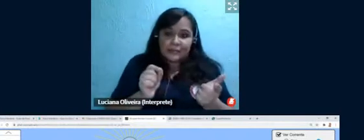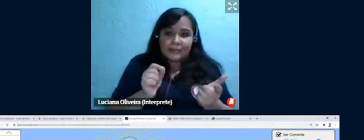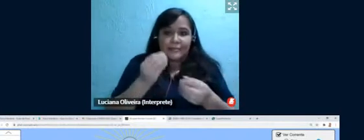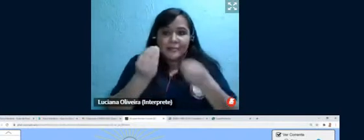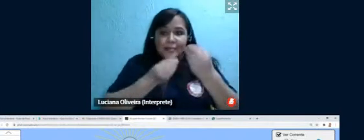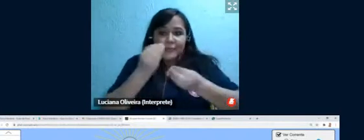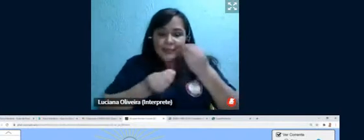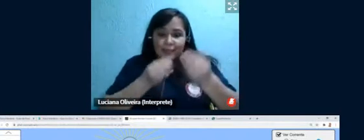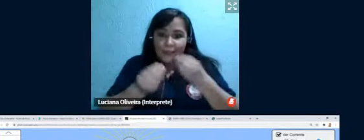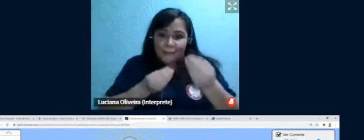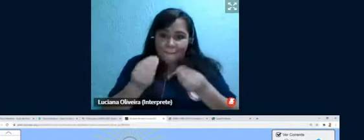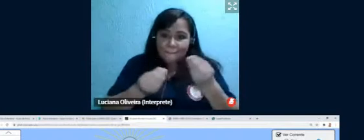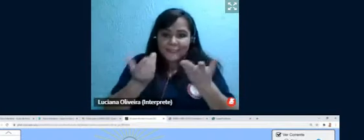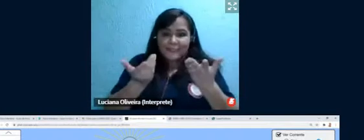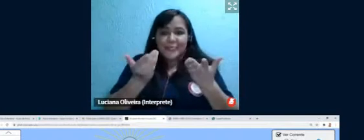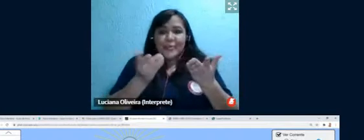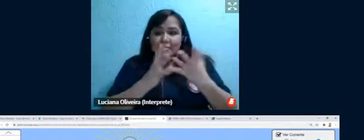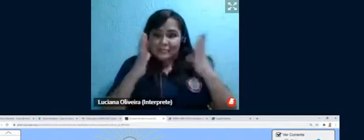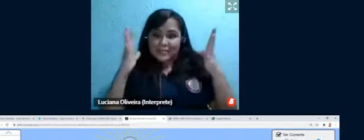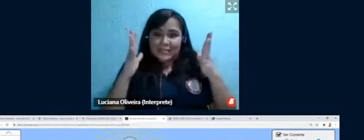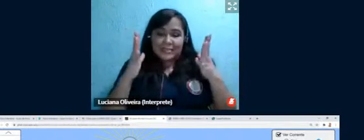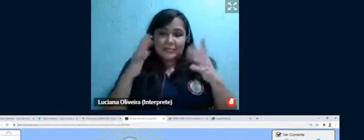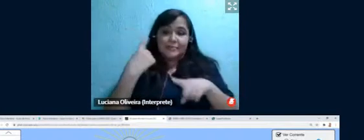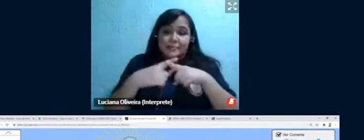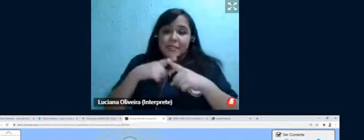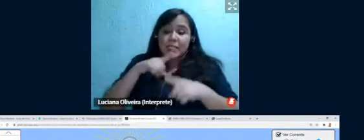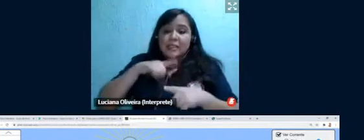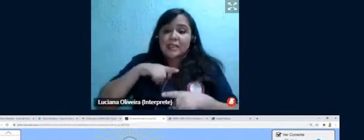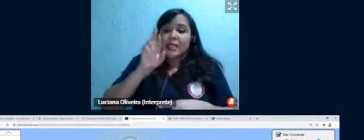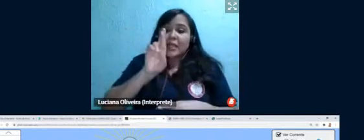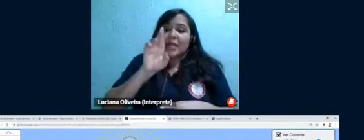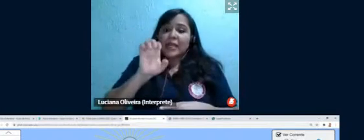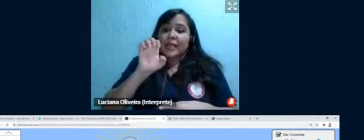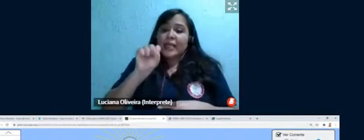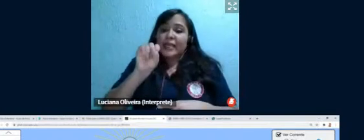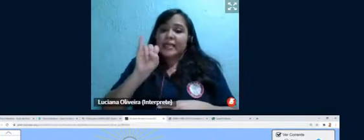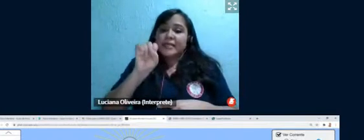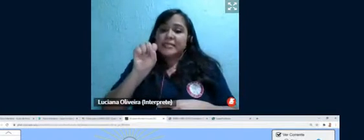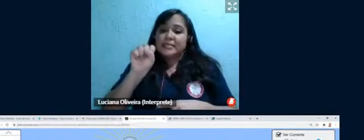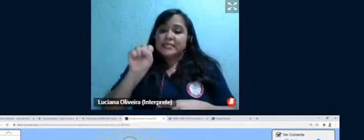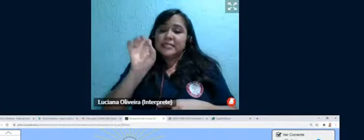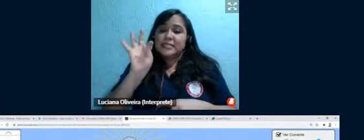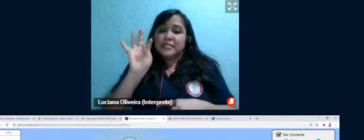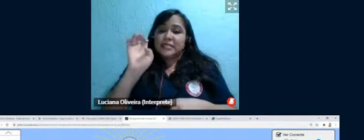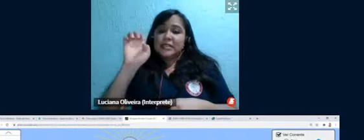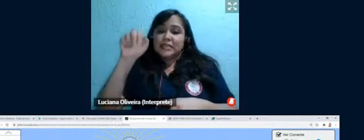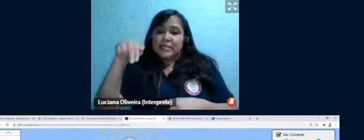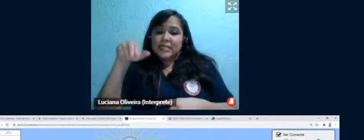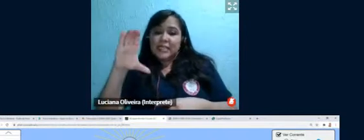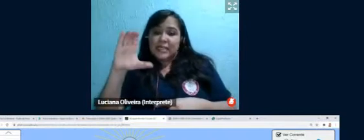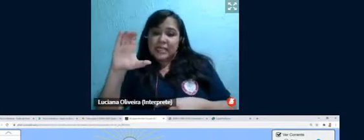simulador permite que você altere a resistência. Por exemplo, eu posso pegar esta lâmpada daqui, que tem uma resistência de 10 ohms, eu